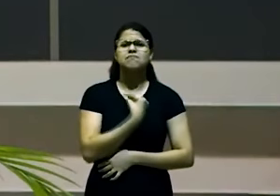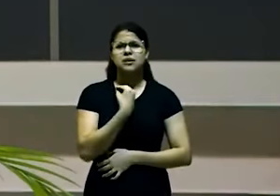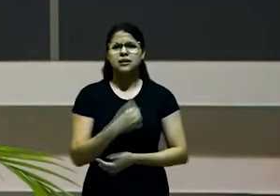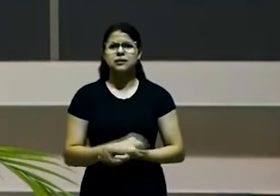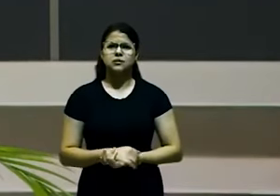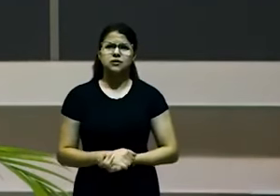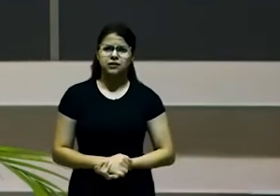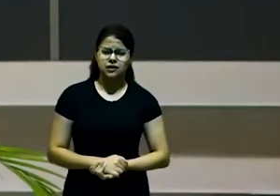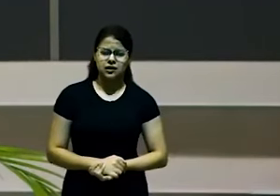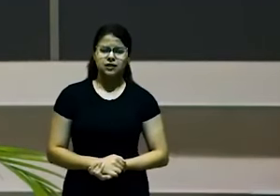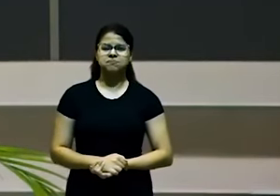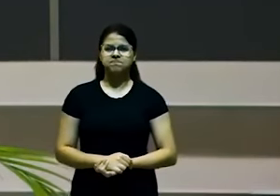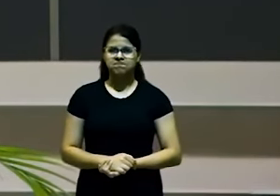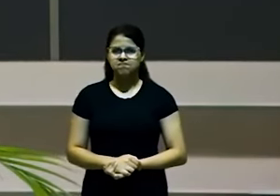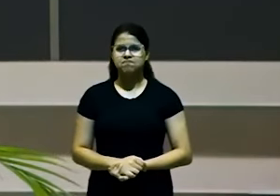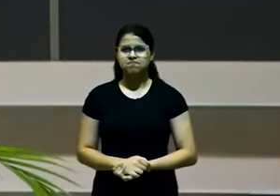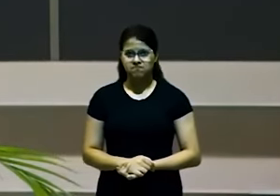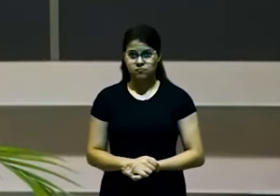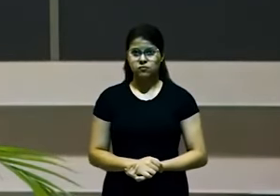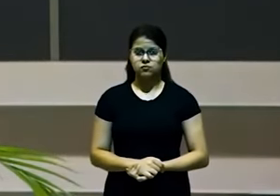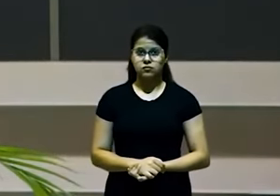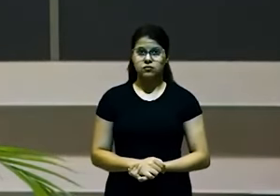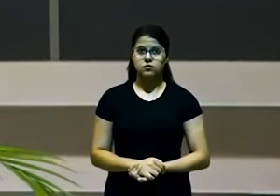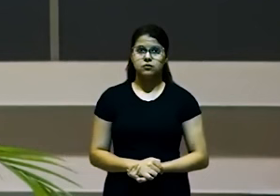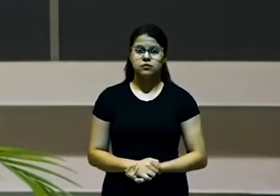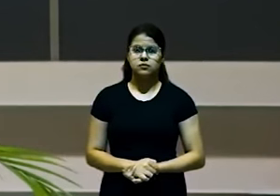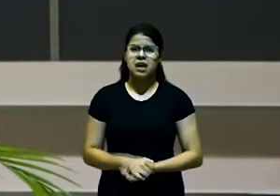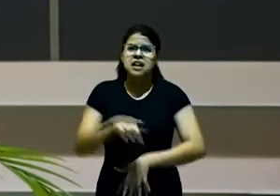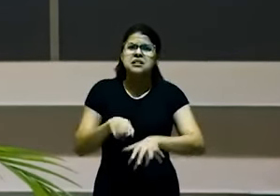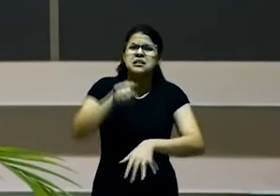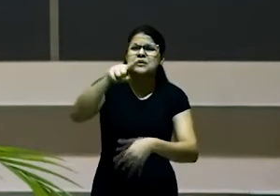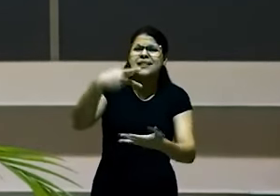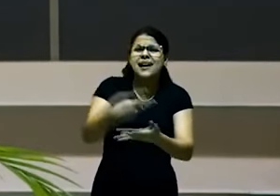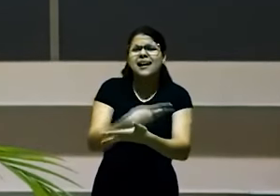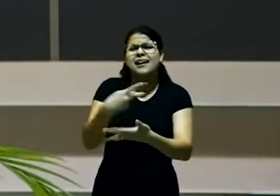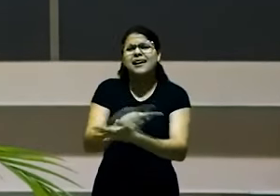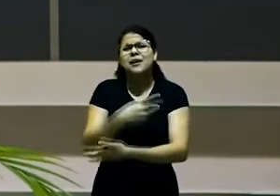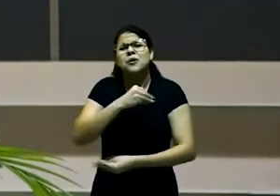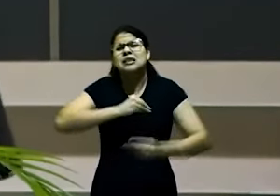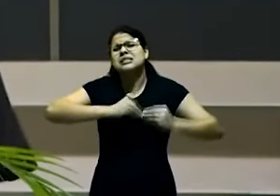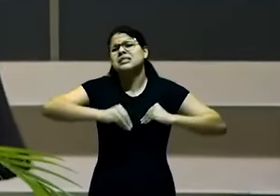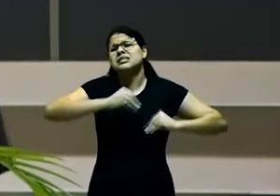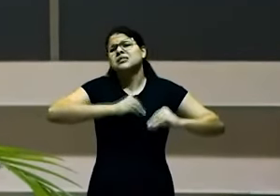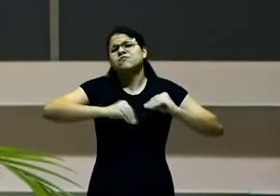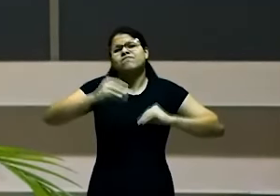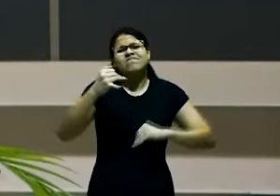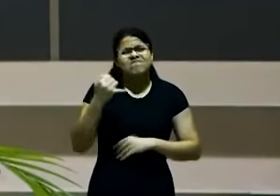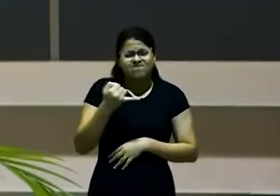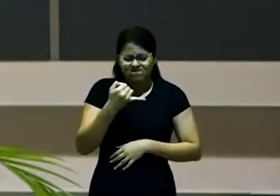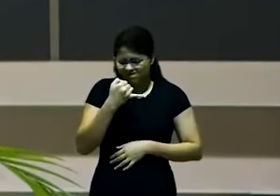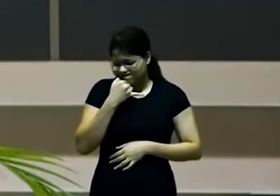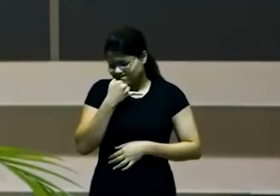vida e ainda que tenha sido um cenário de queda um cenário de